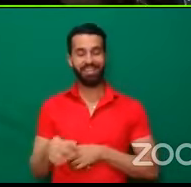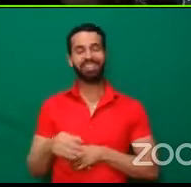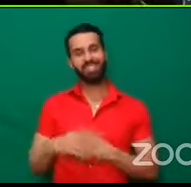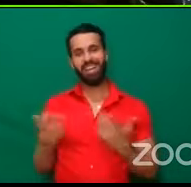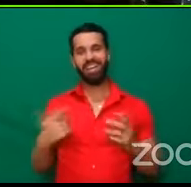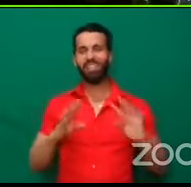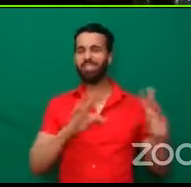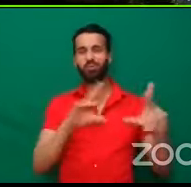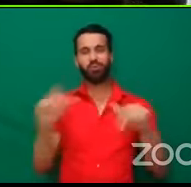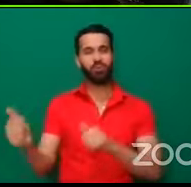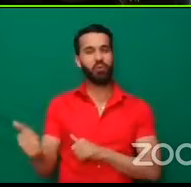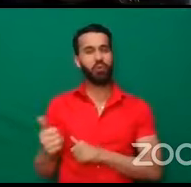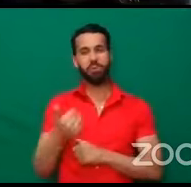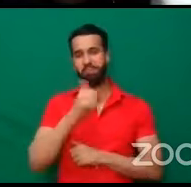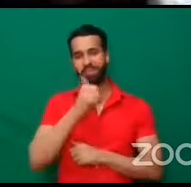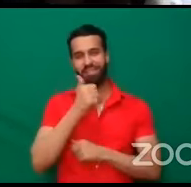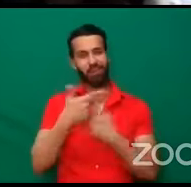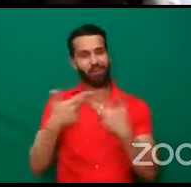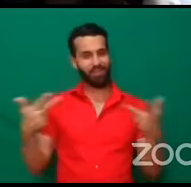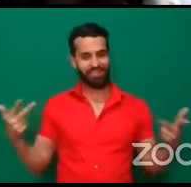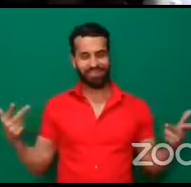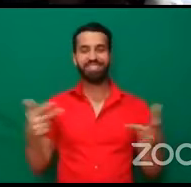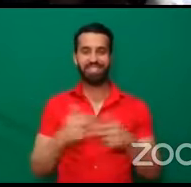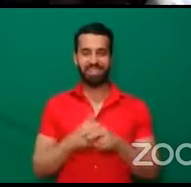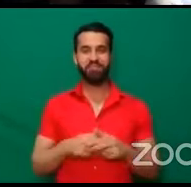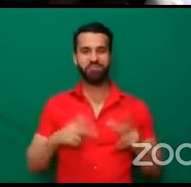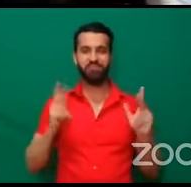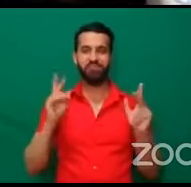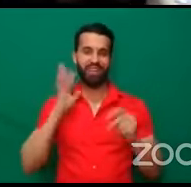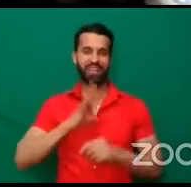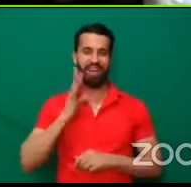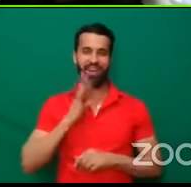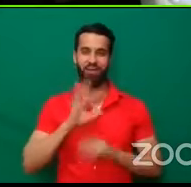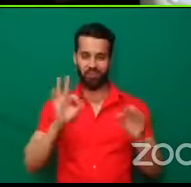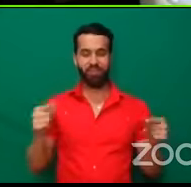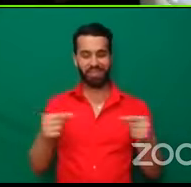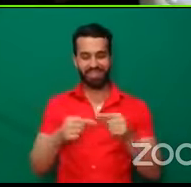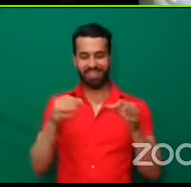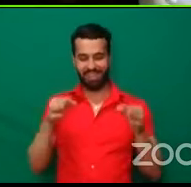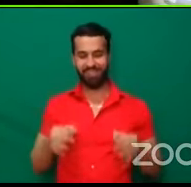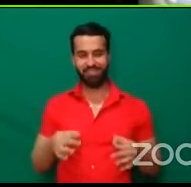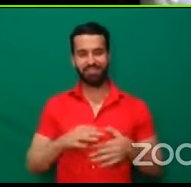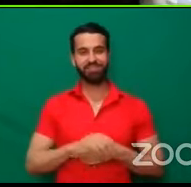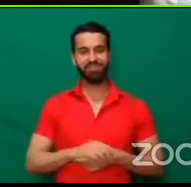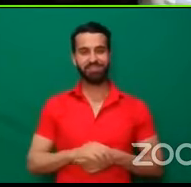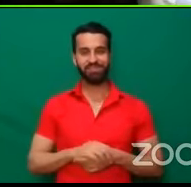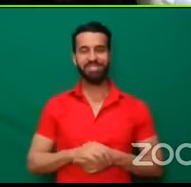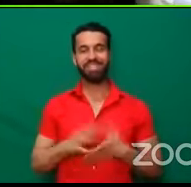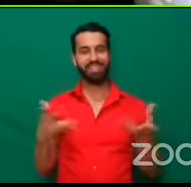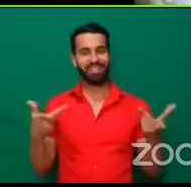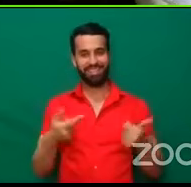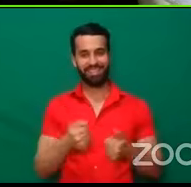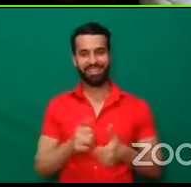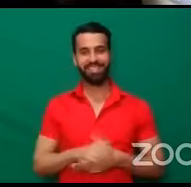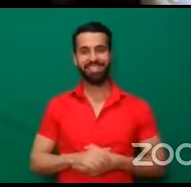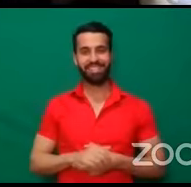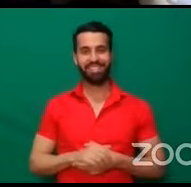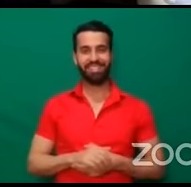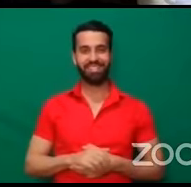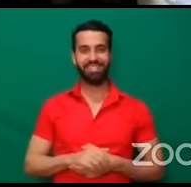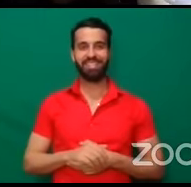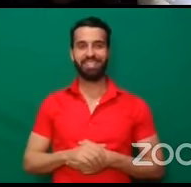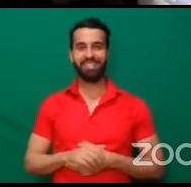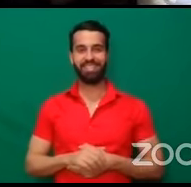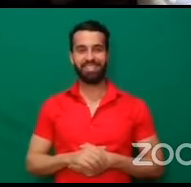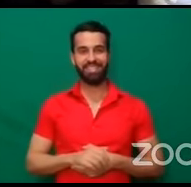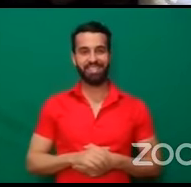assistir. É, tem que ser, tá ótima vibe, continue assim mesmo. Tá Obrigado. excelente. E aí na questão